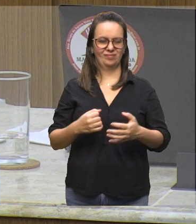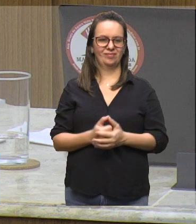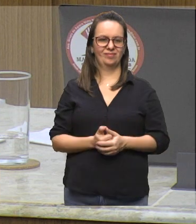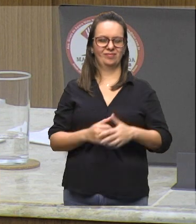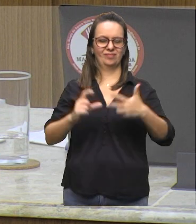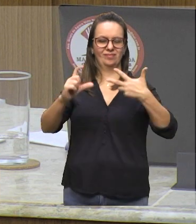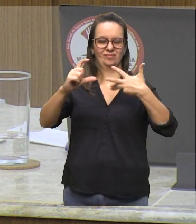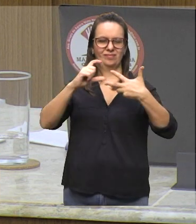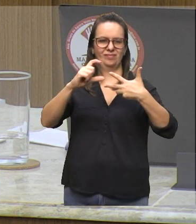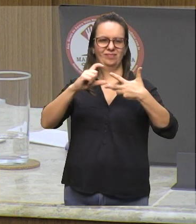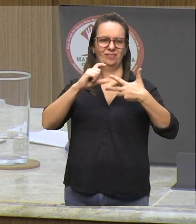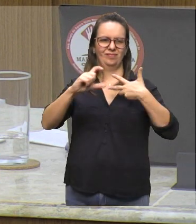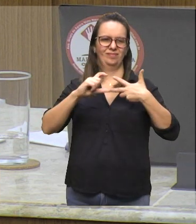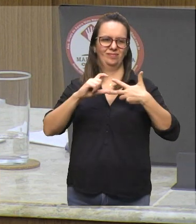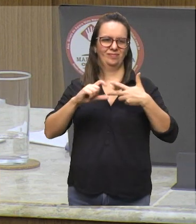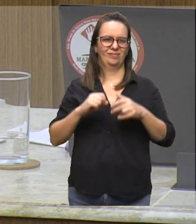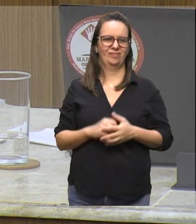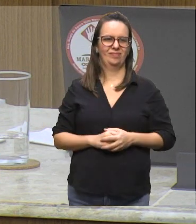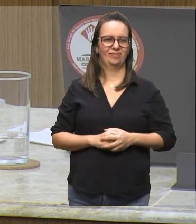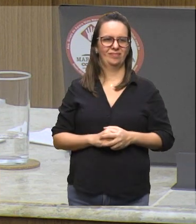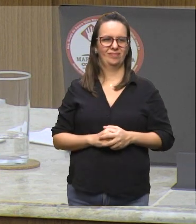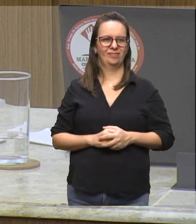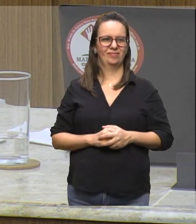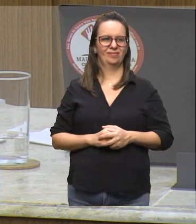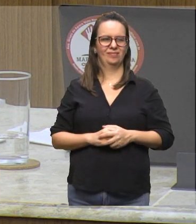executivo pondo em